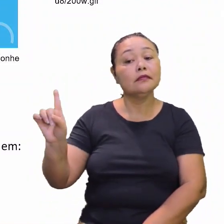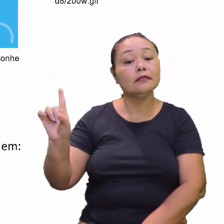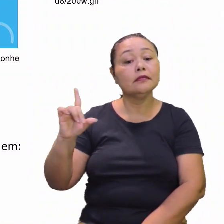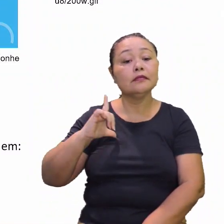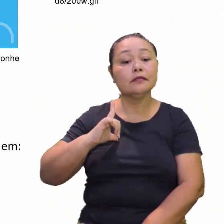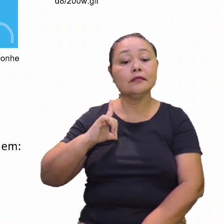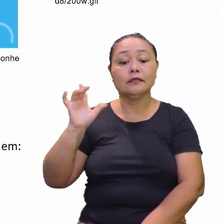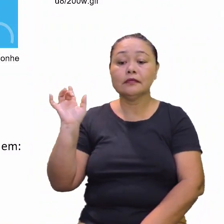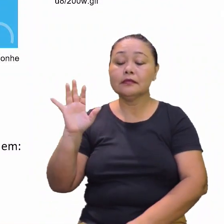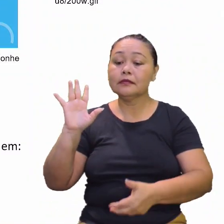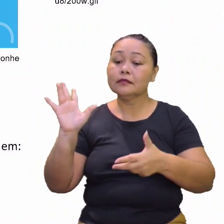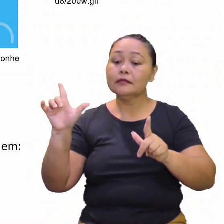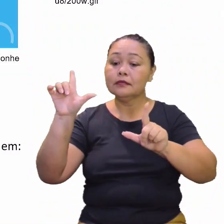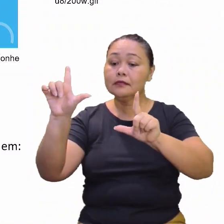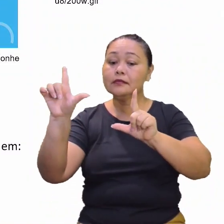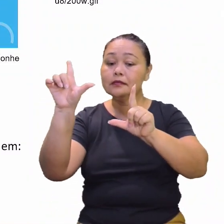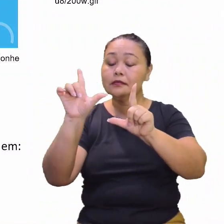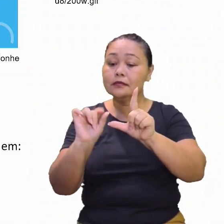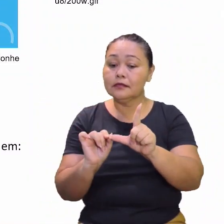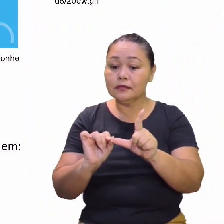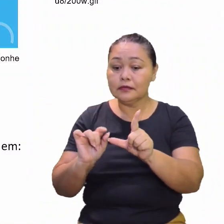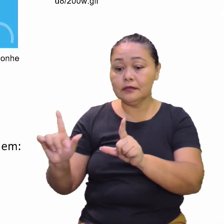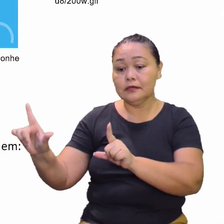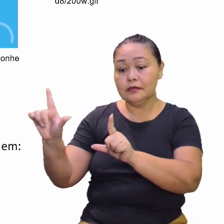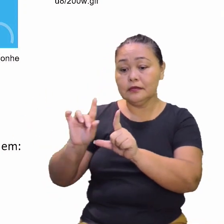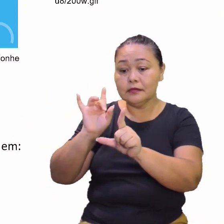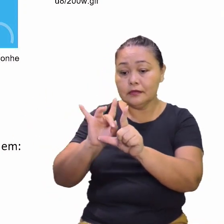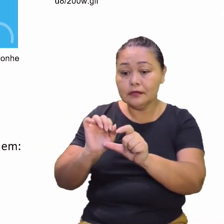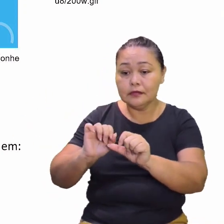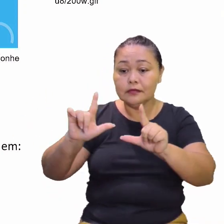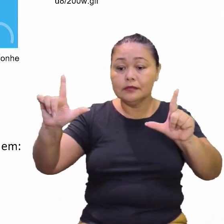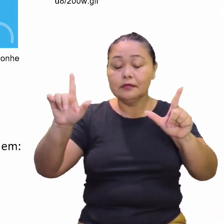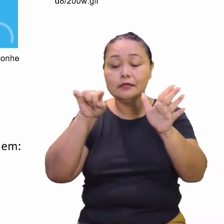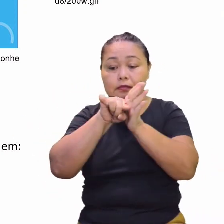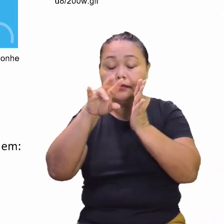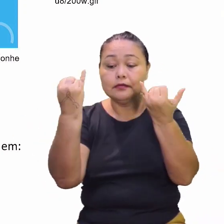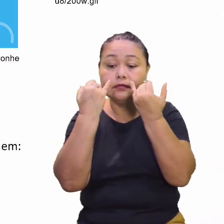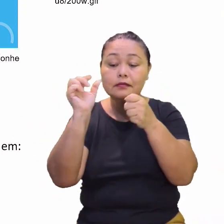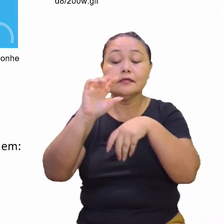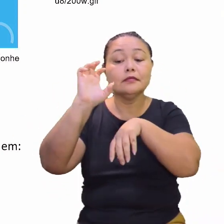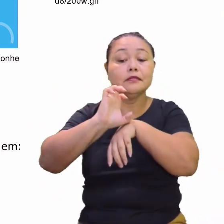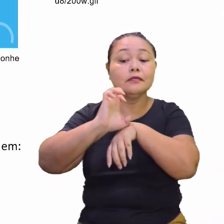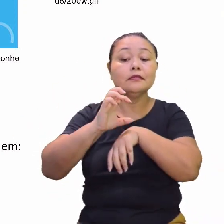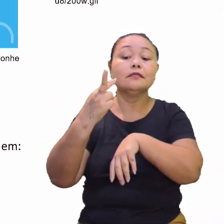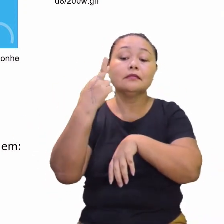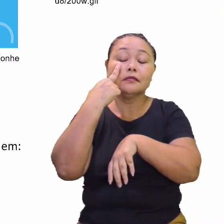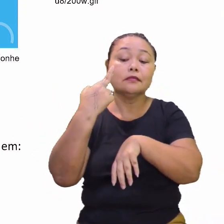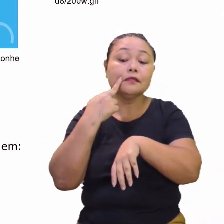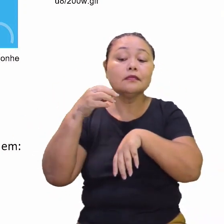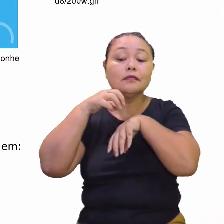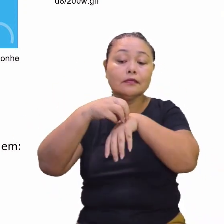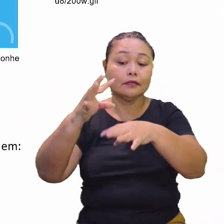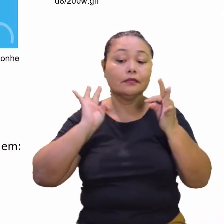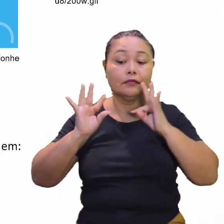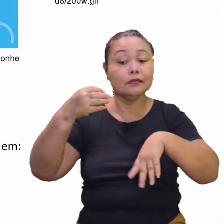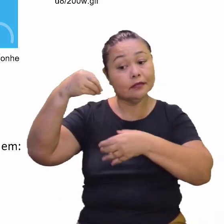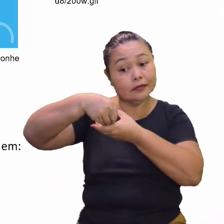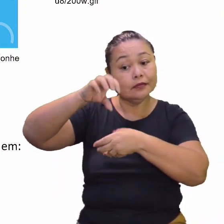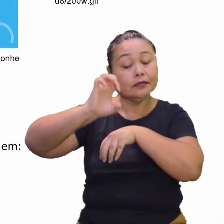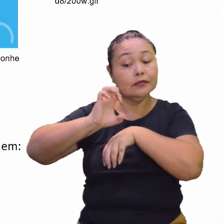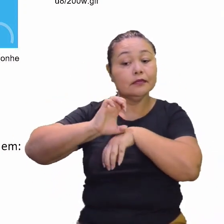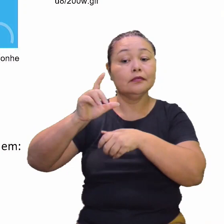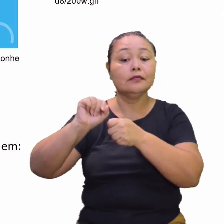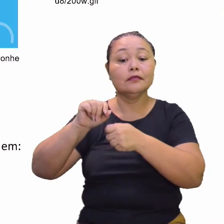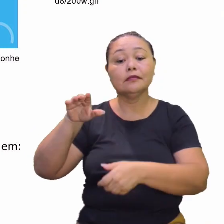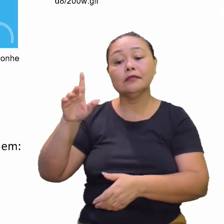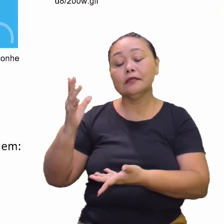E aí nós temos o endereço, né, para você obter muito mais informações sobre o turismo no estado de Rondônia. Você pode acessar